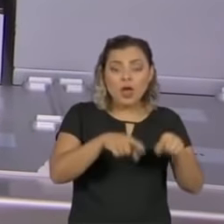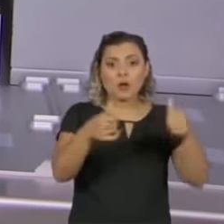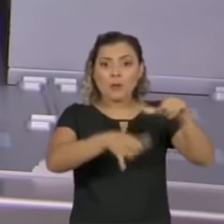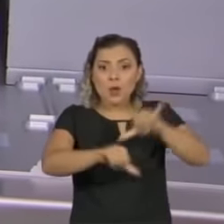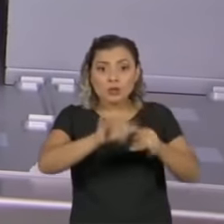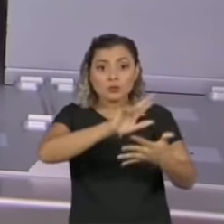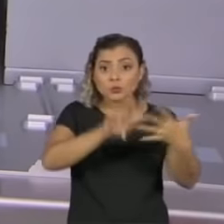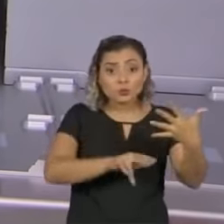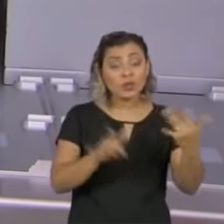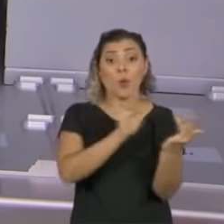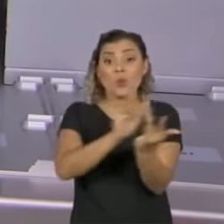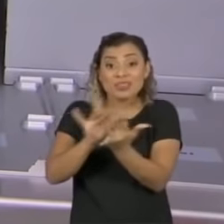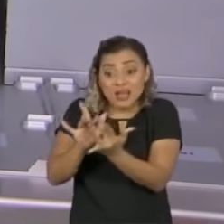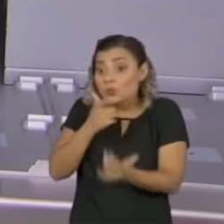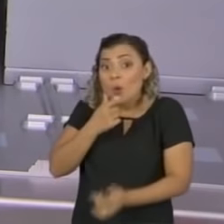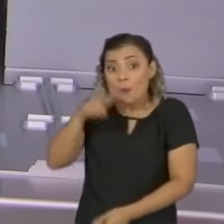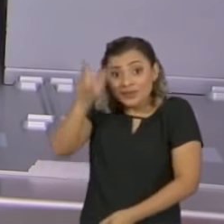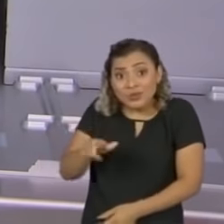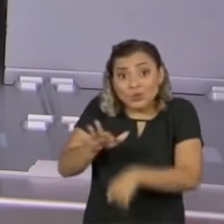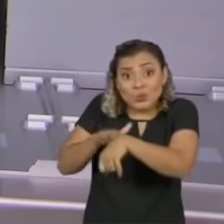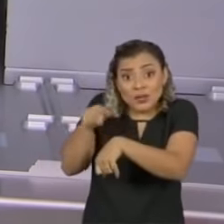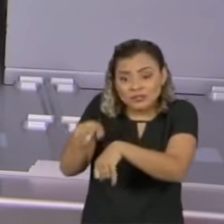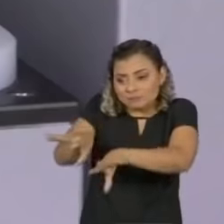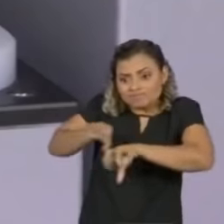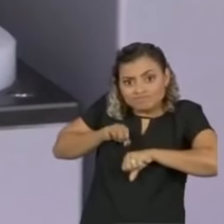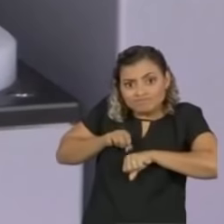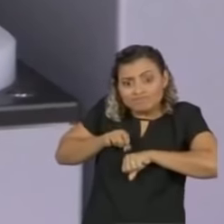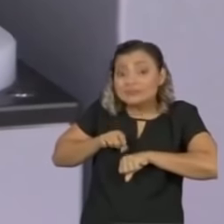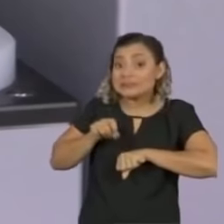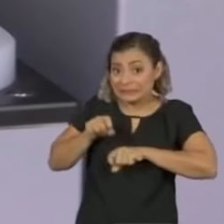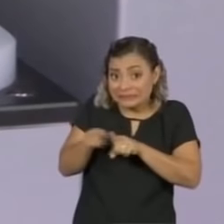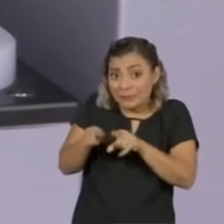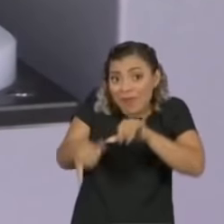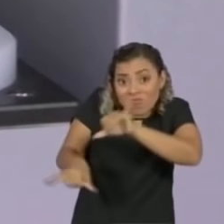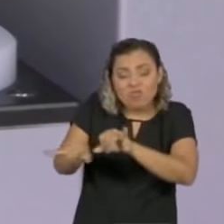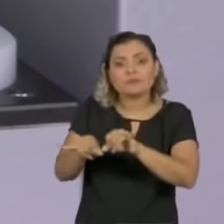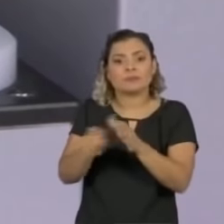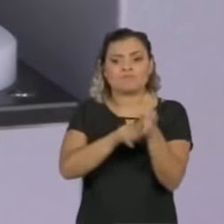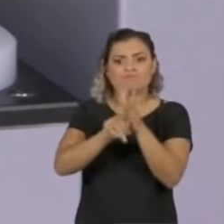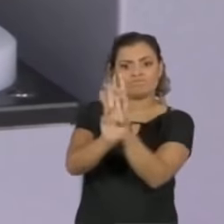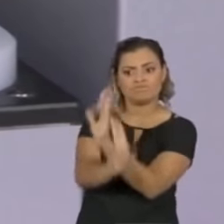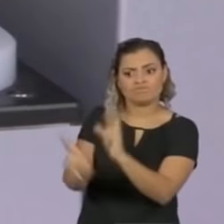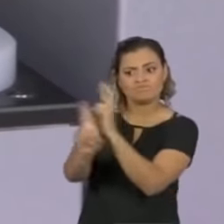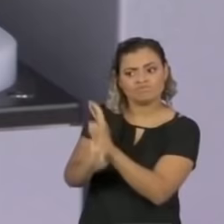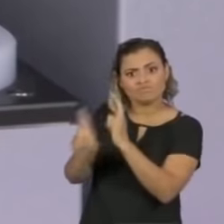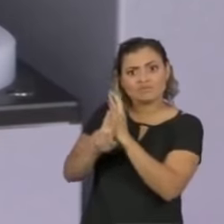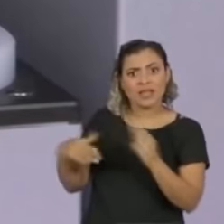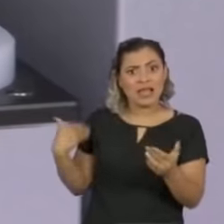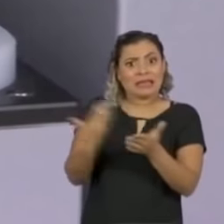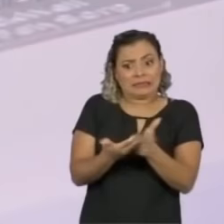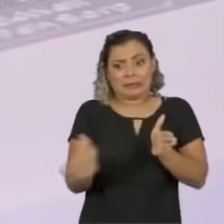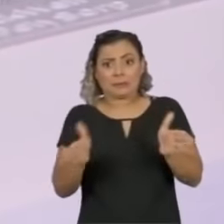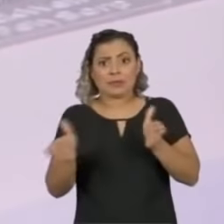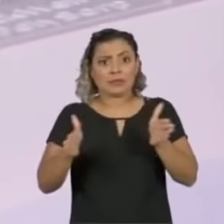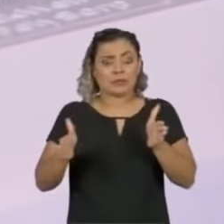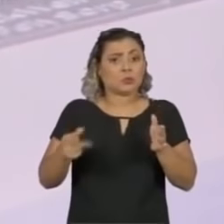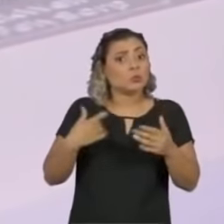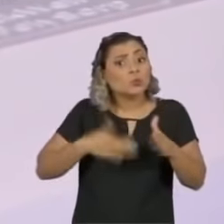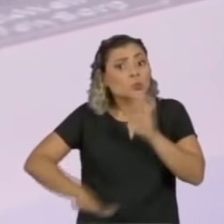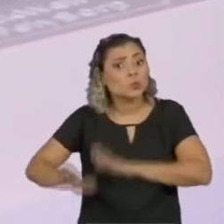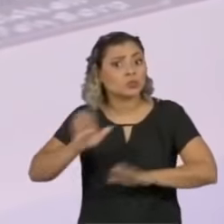que tiveram contato com o paciente ou manusearam amostras estão sendo monitorados até o final do período de incubação